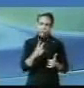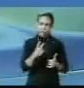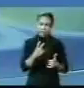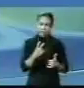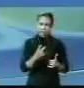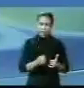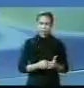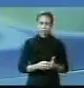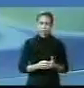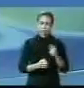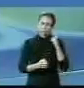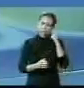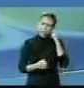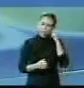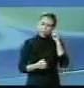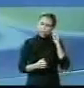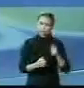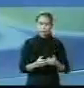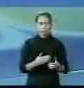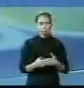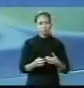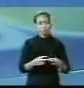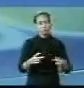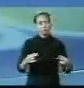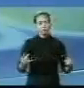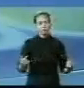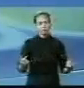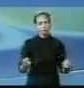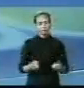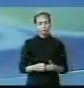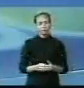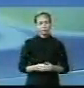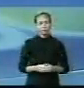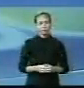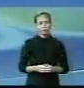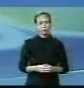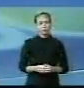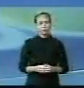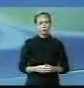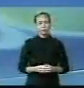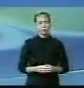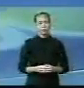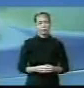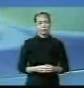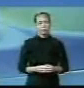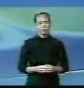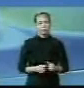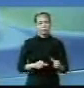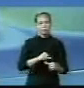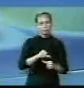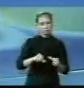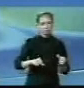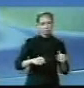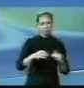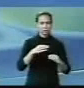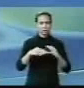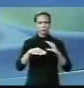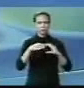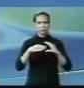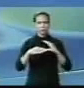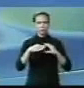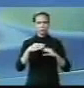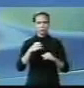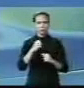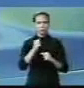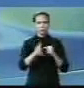ou coisas piores, ou utilizar para ver o Orkut dele, trocar mensagens. Então, desde